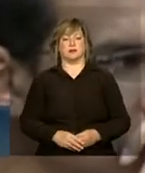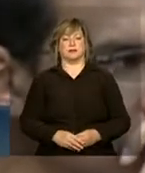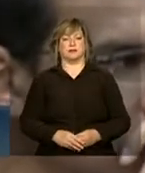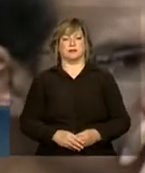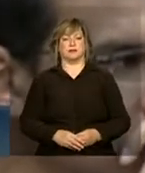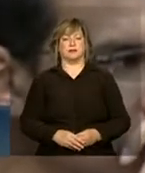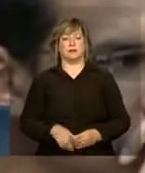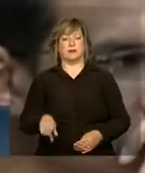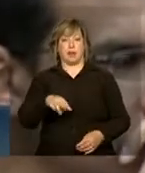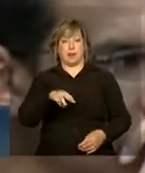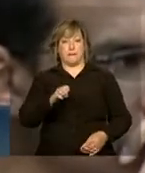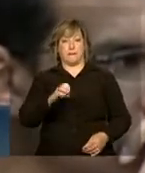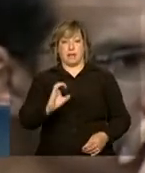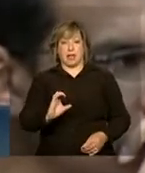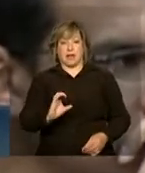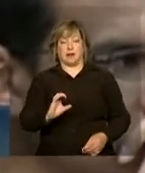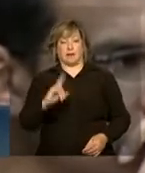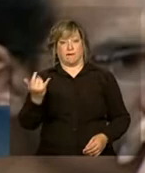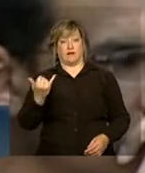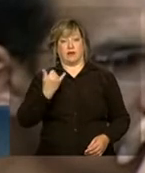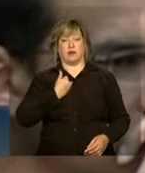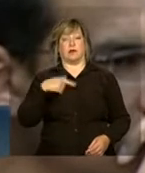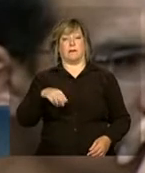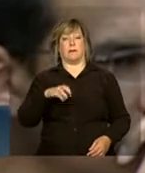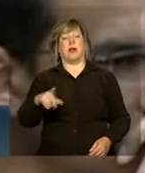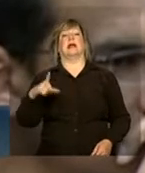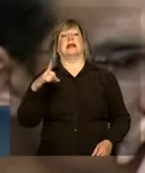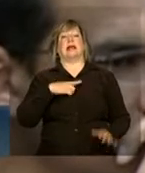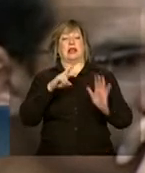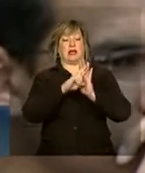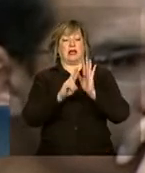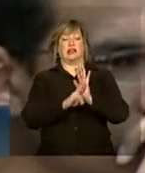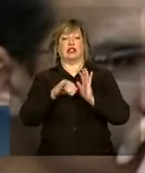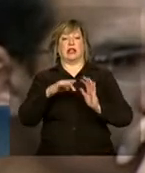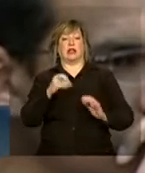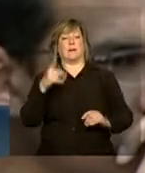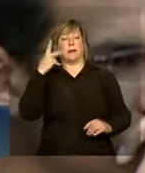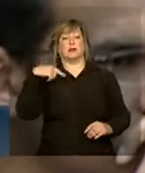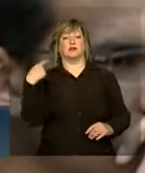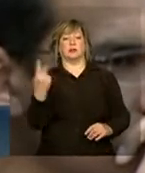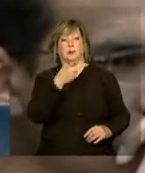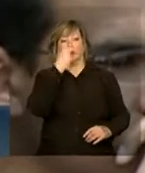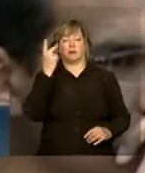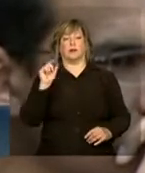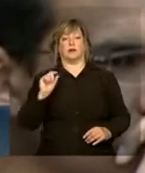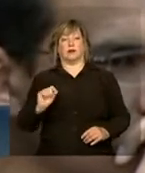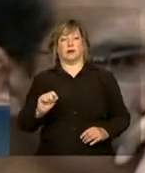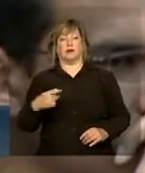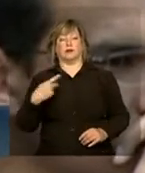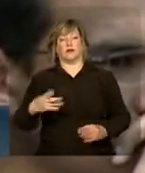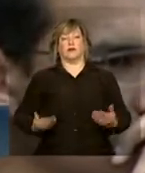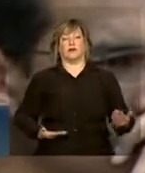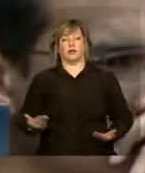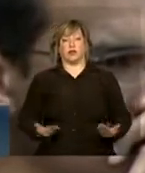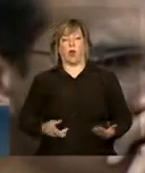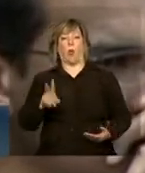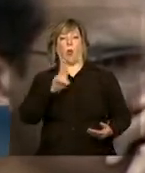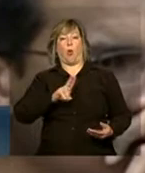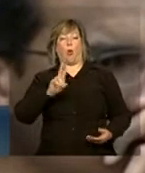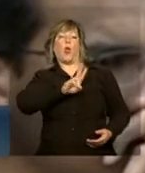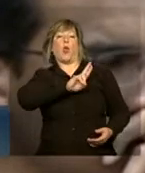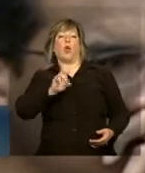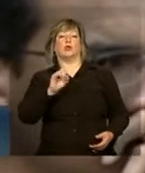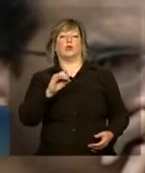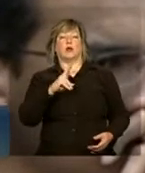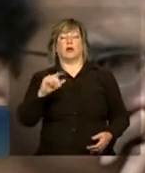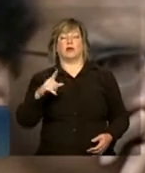E o MEC, me disseram aqui que o MEC tem um regimento interno, uma permissão para que seus funcionários usem o nome social. A gente quer saber se no ano